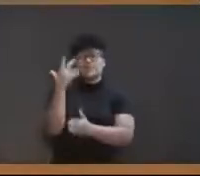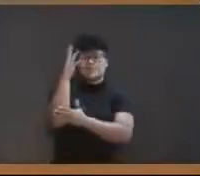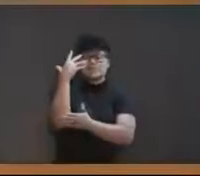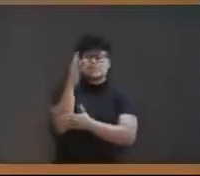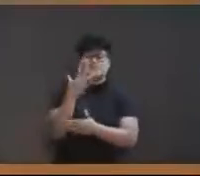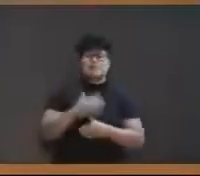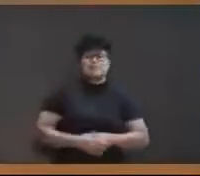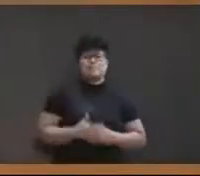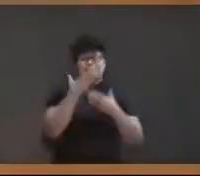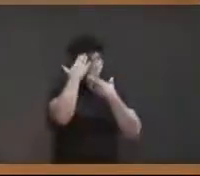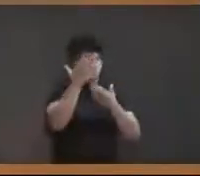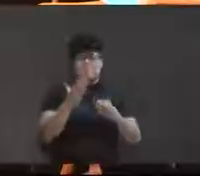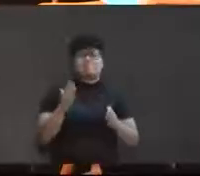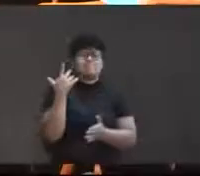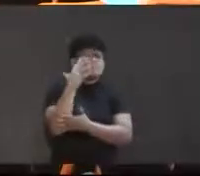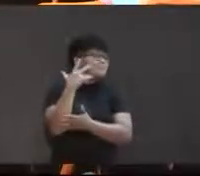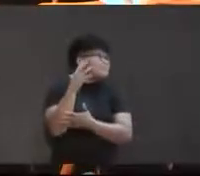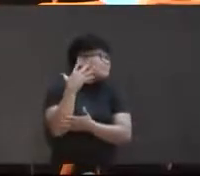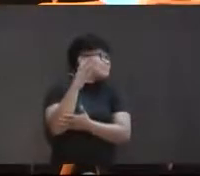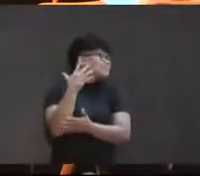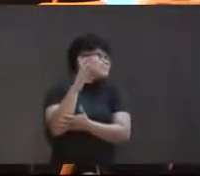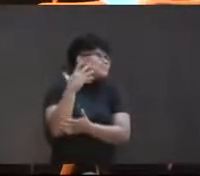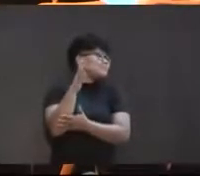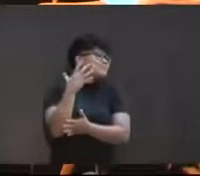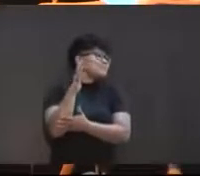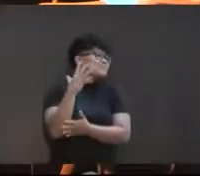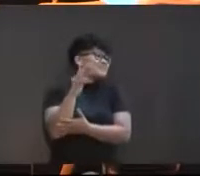obrigado muito obrigado